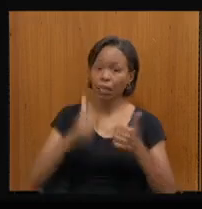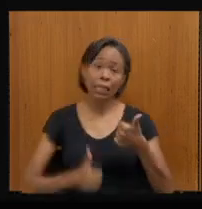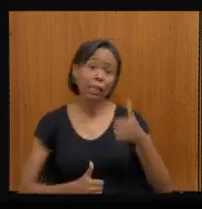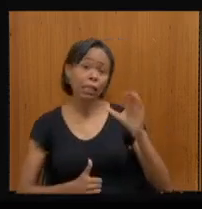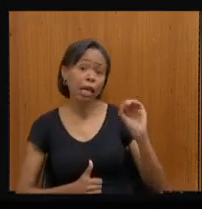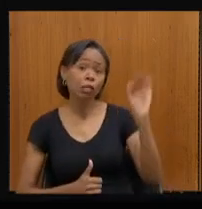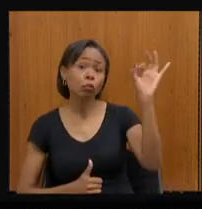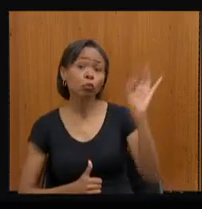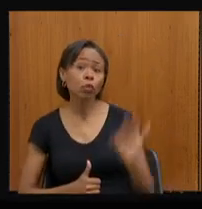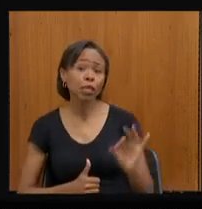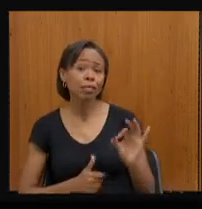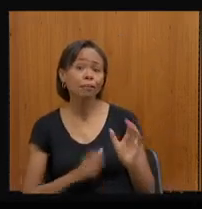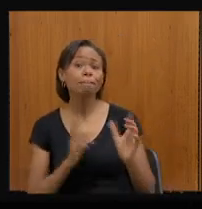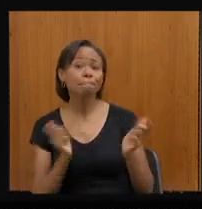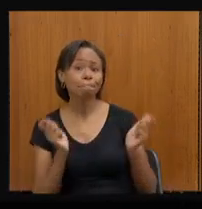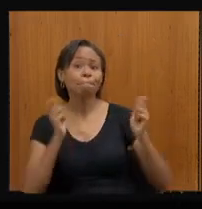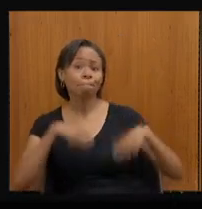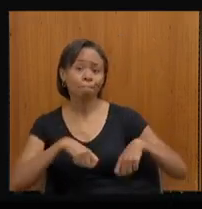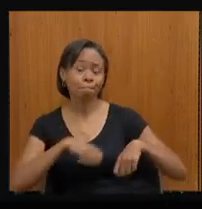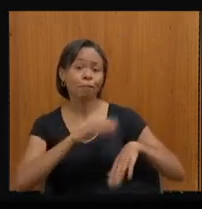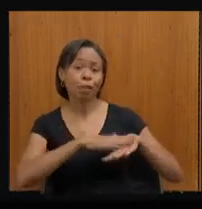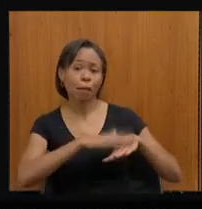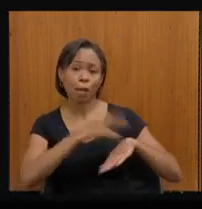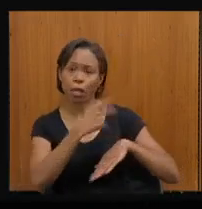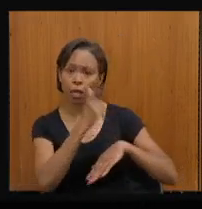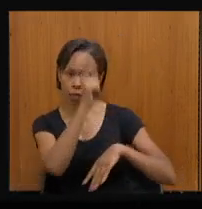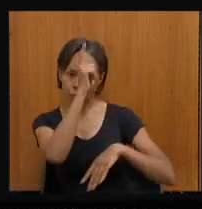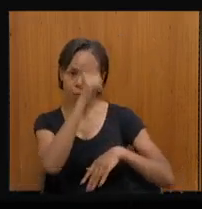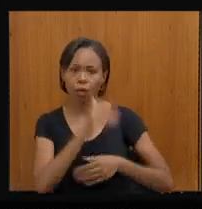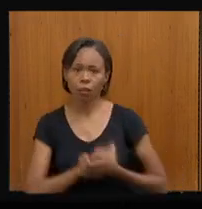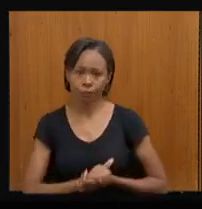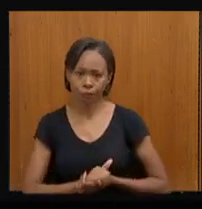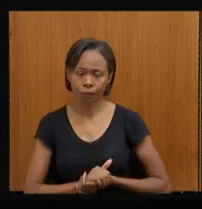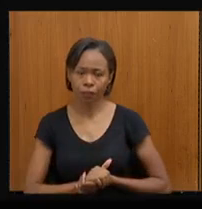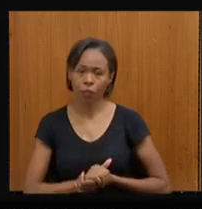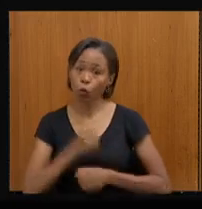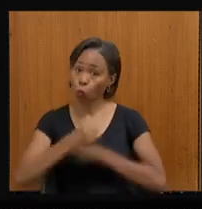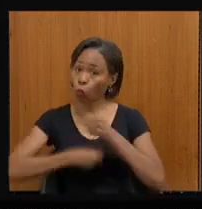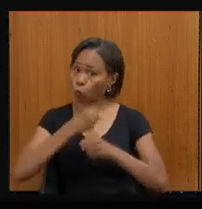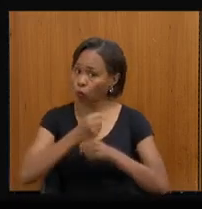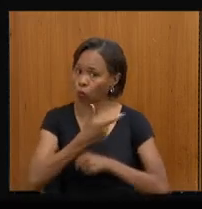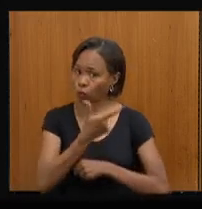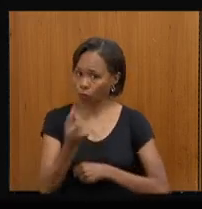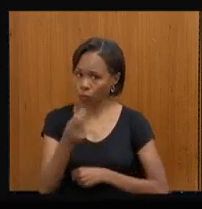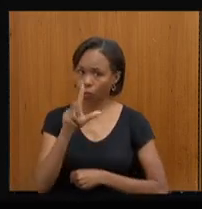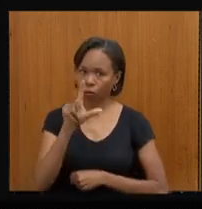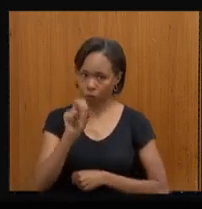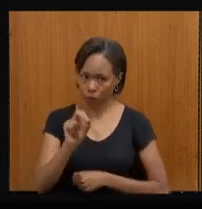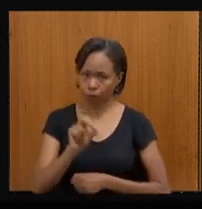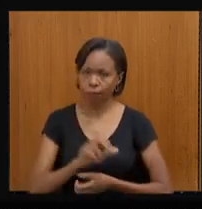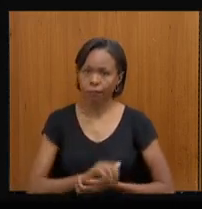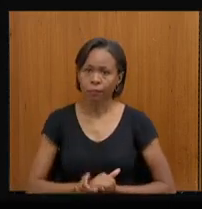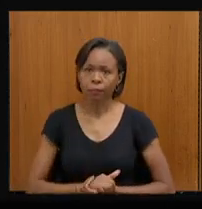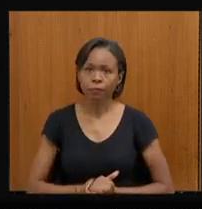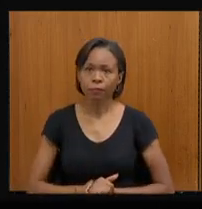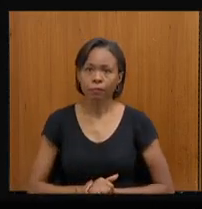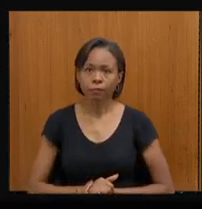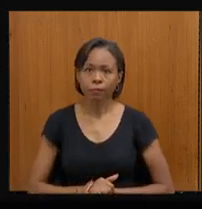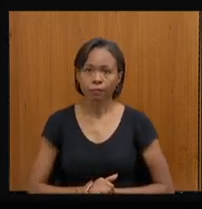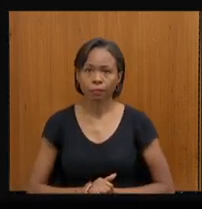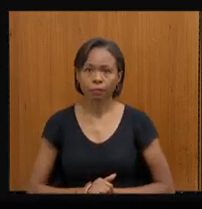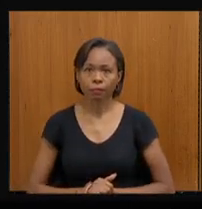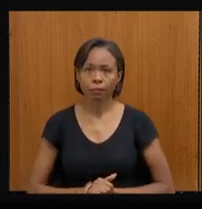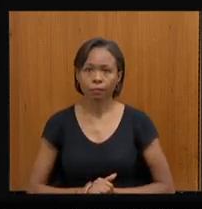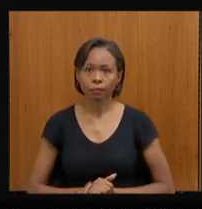dez porcento ele consegue gerar por conta própria em 2050 podemos ver o próximo slide